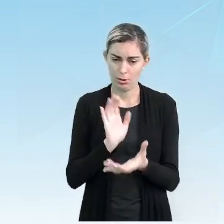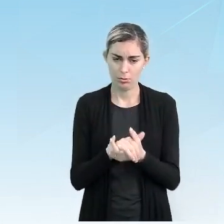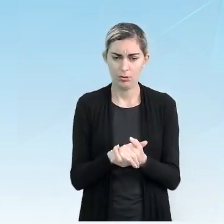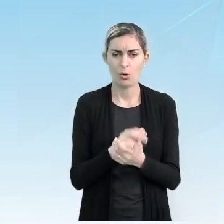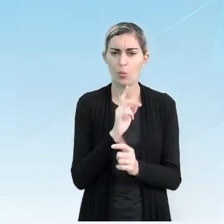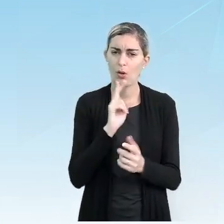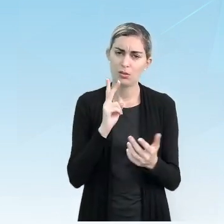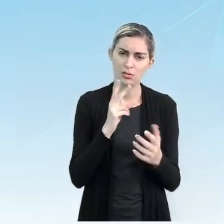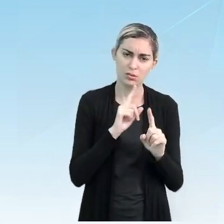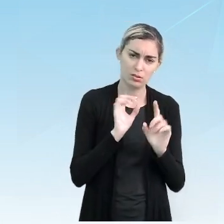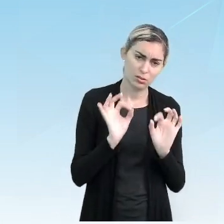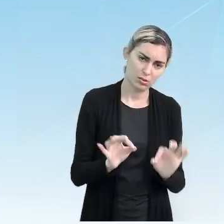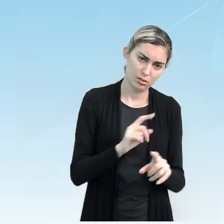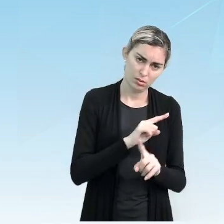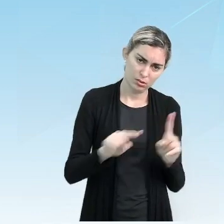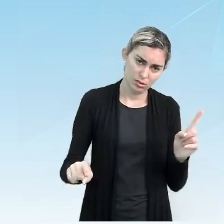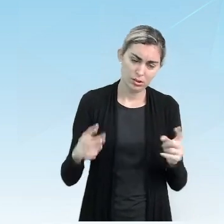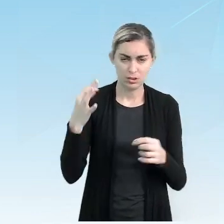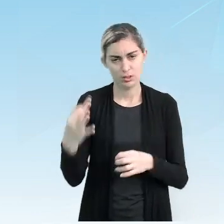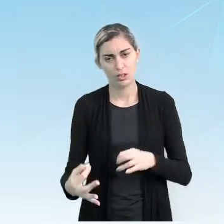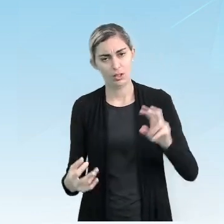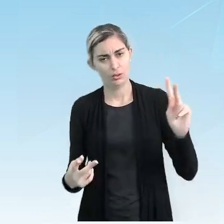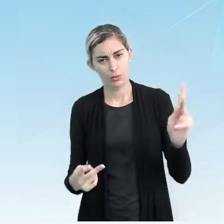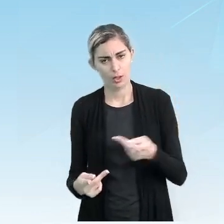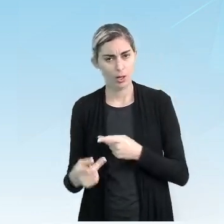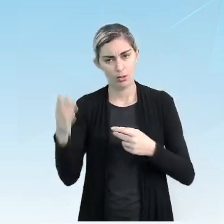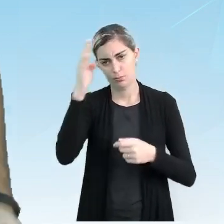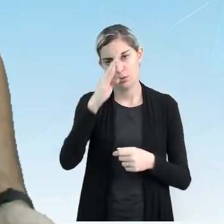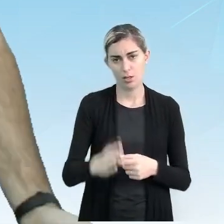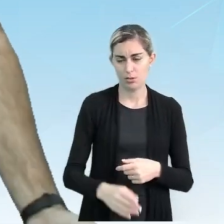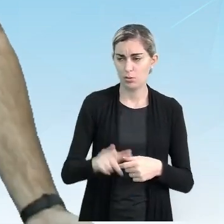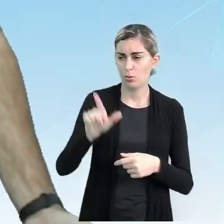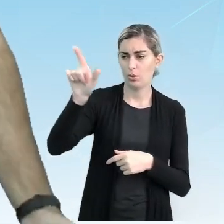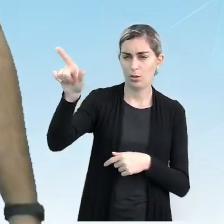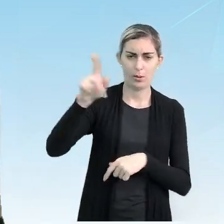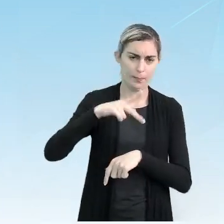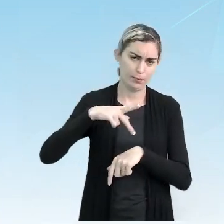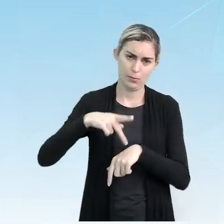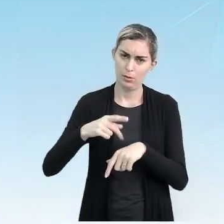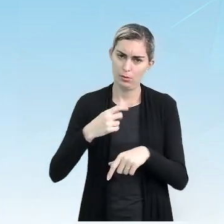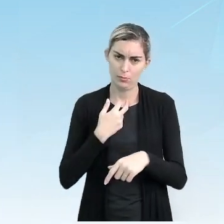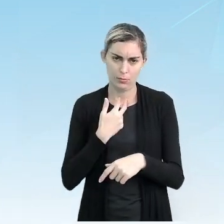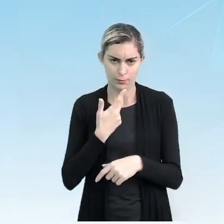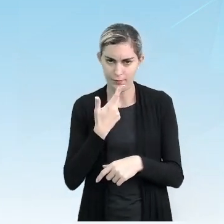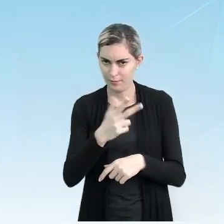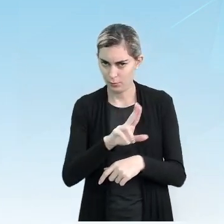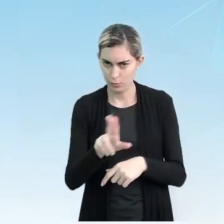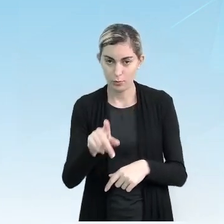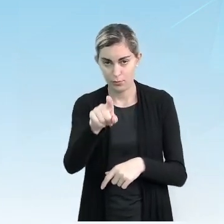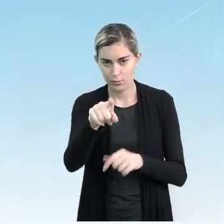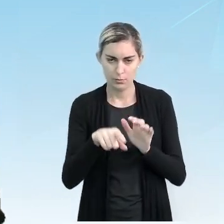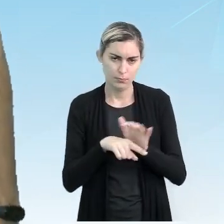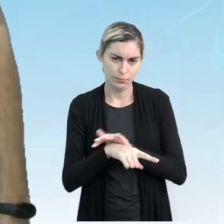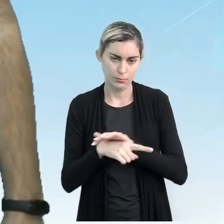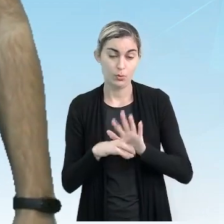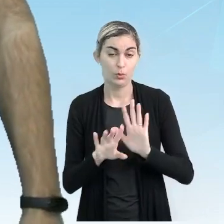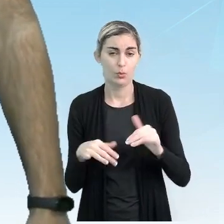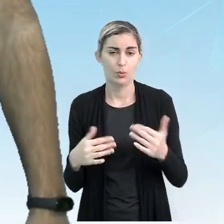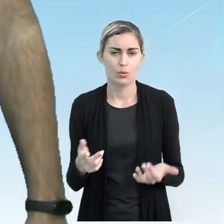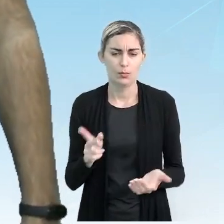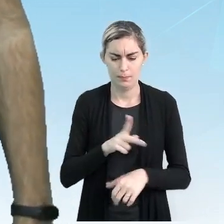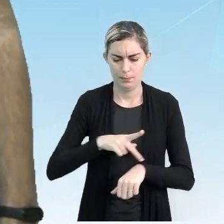condenável? É condenável no Brasil. Em um determinado país X, que eu não posso dizer também um país, que você vai pesquisar. Isso. Qual o